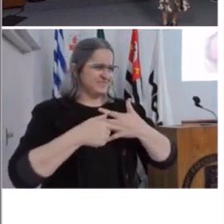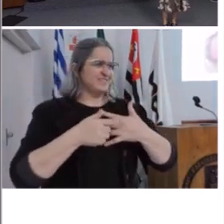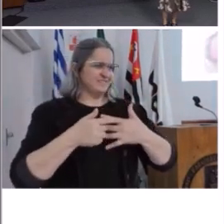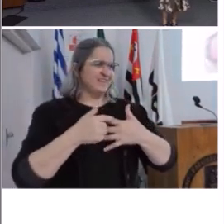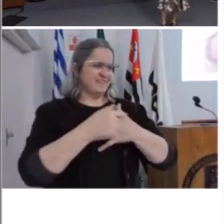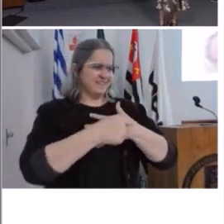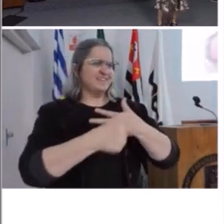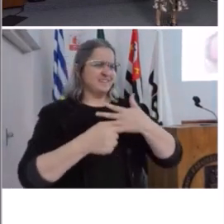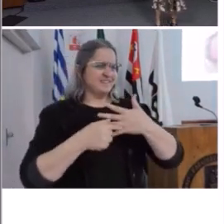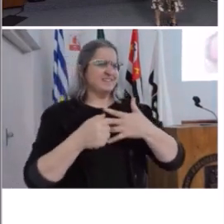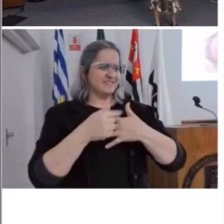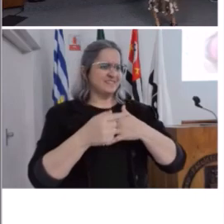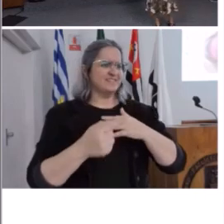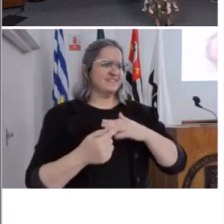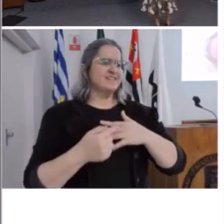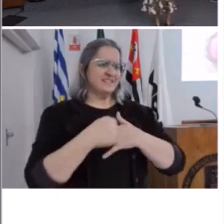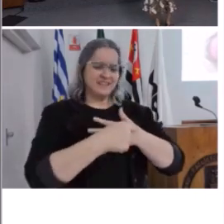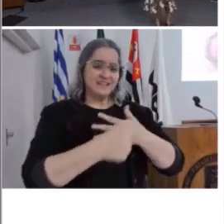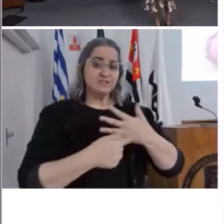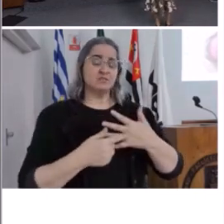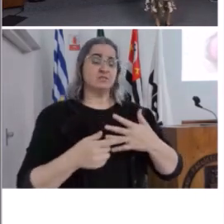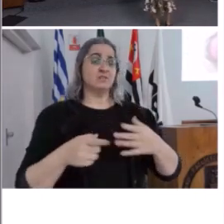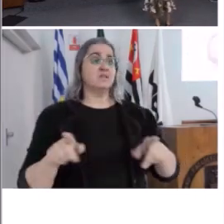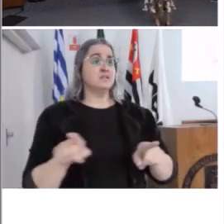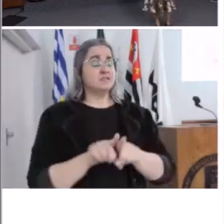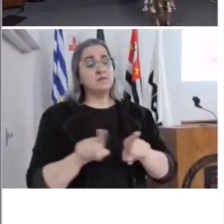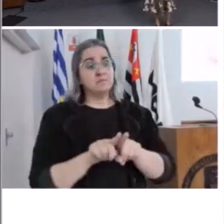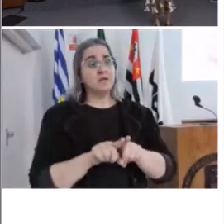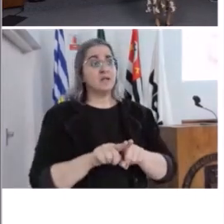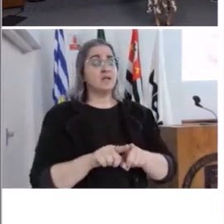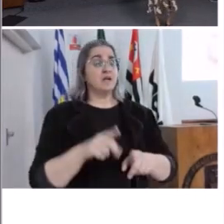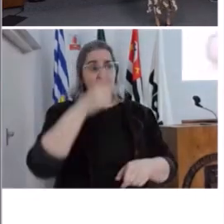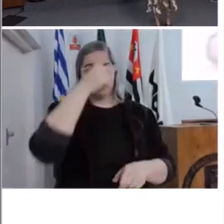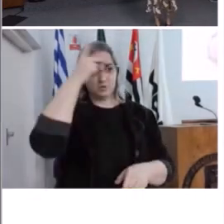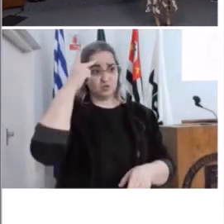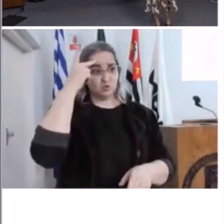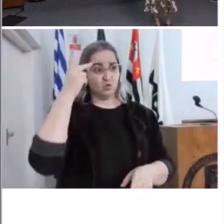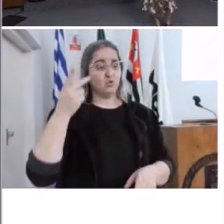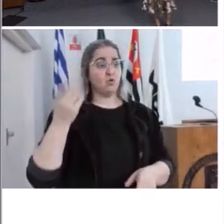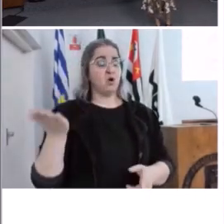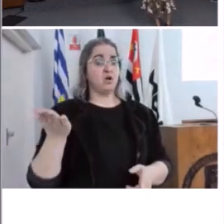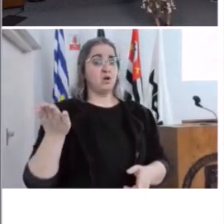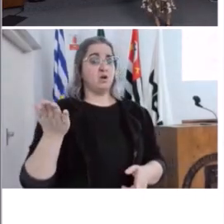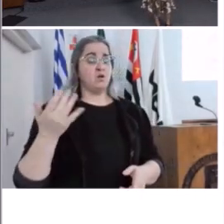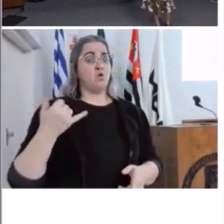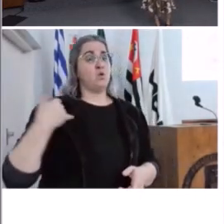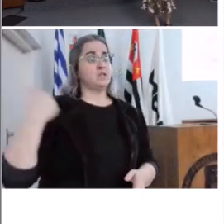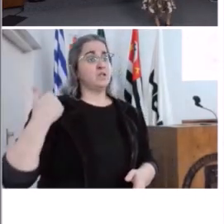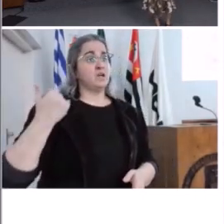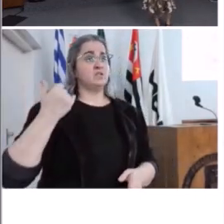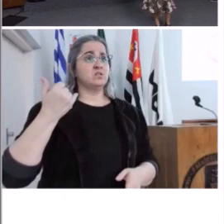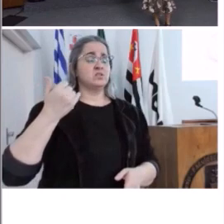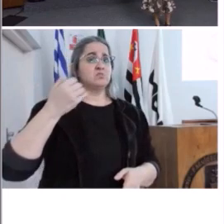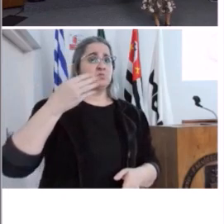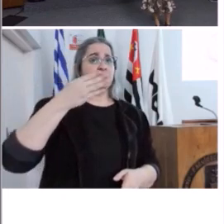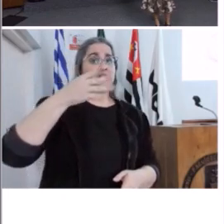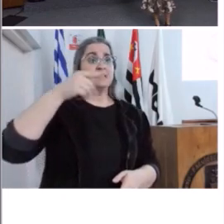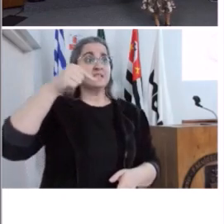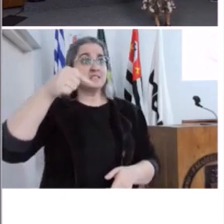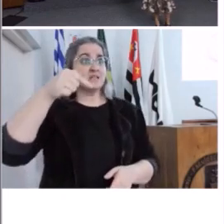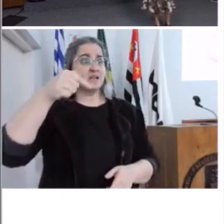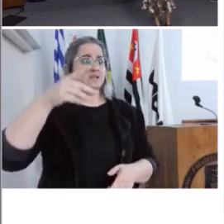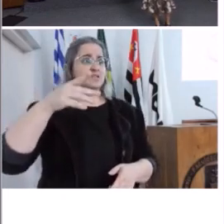aí deles. 40 anos, 37, 40 anos, o Alzheimer já está desenvolvendo com o pessoal com síndrome de Down. Alzheimer,